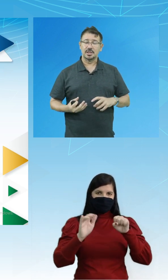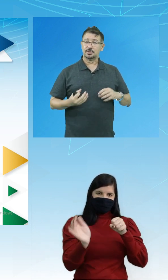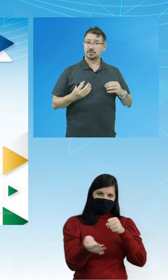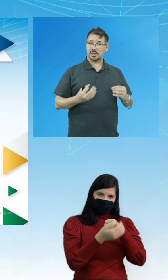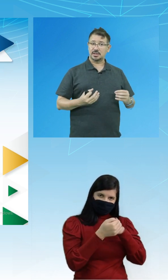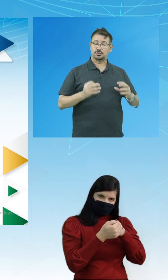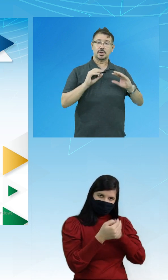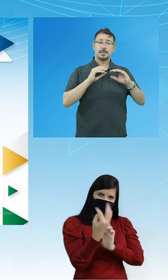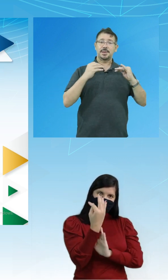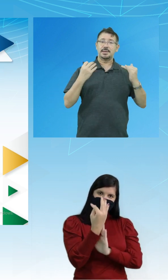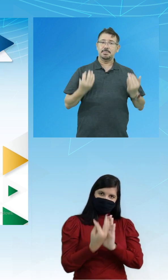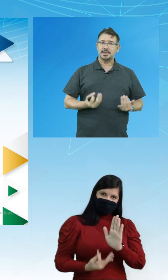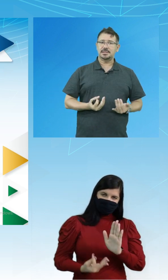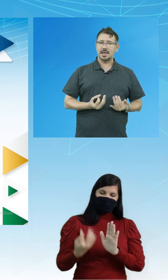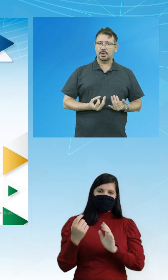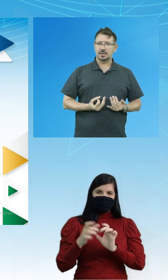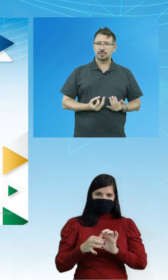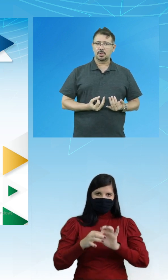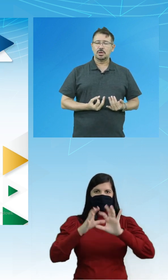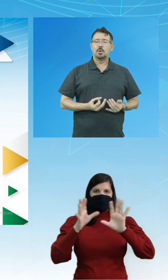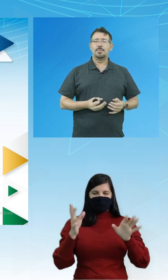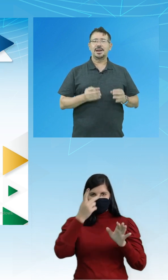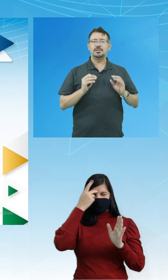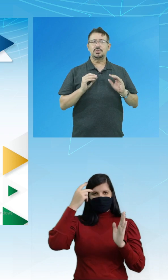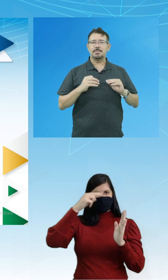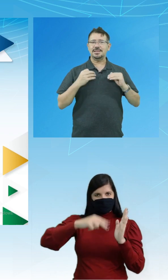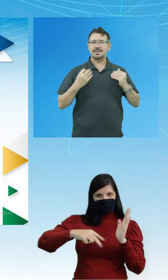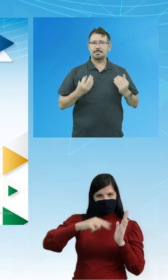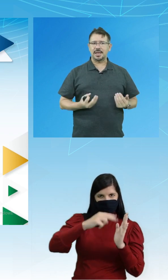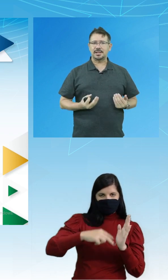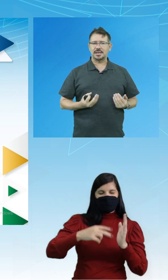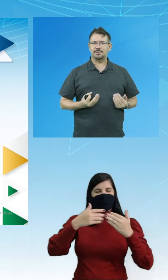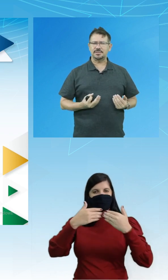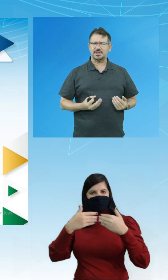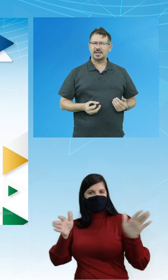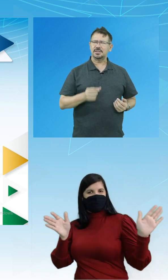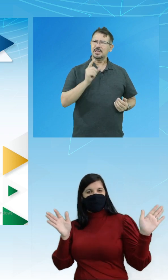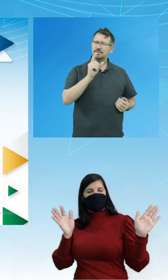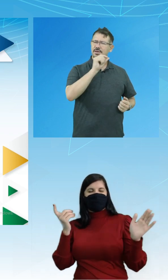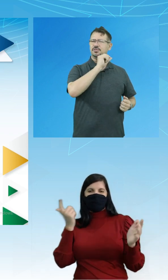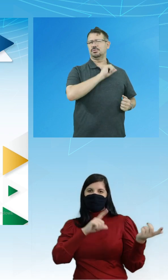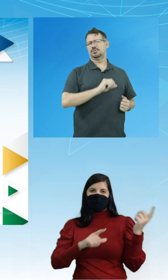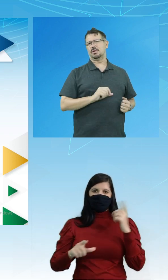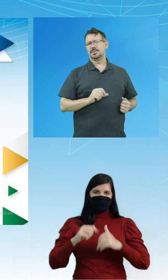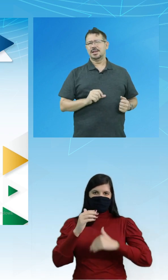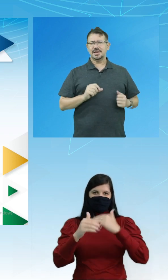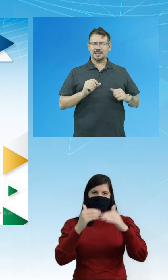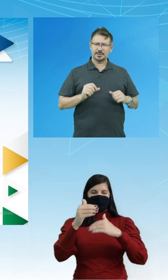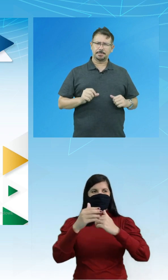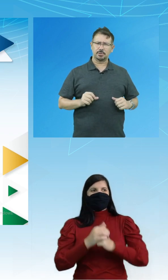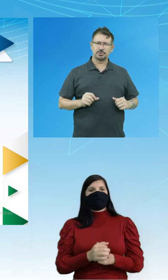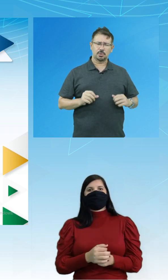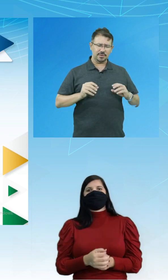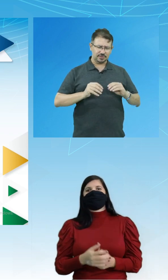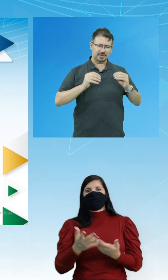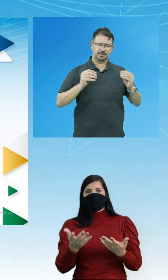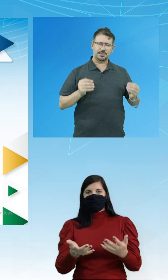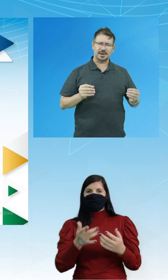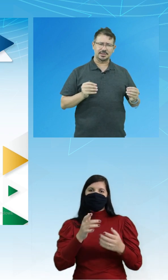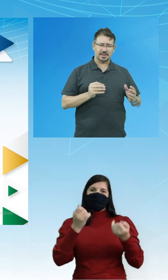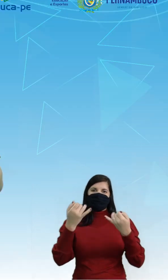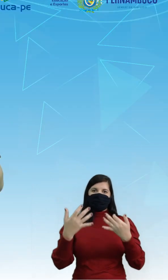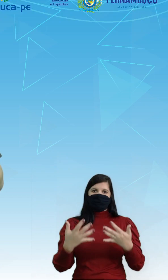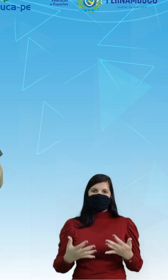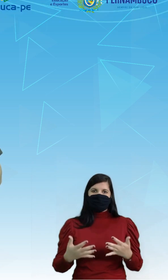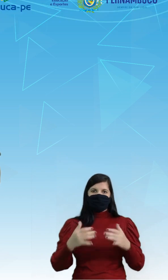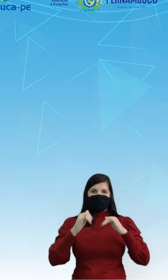implícitas do texto permite ao leitor uma leitura mais aberta e eficiente. Vejam só. Nesse ponto, quando a gente fala